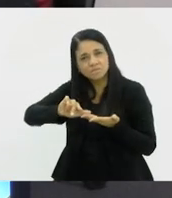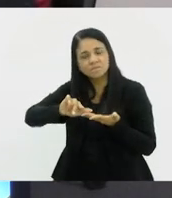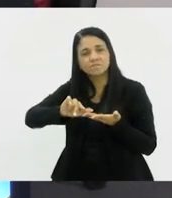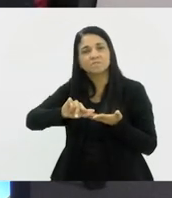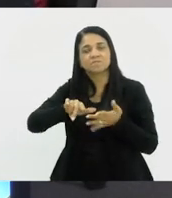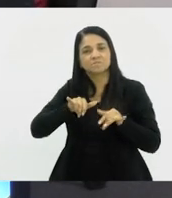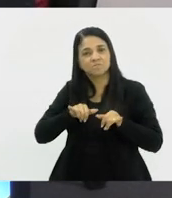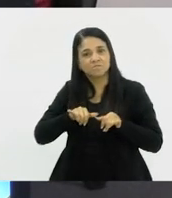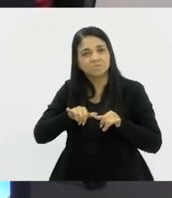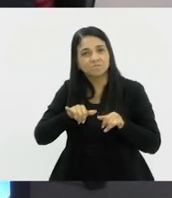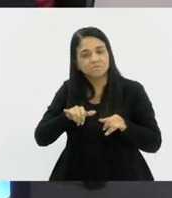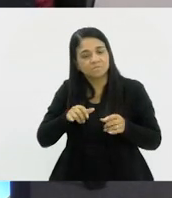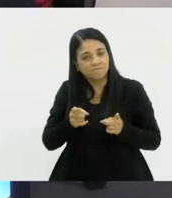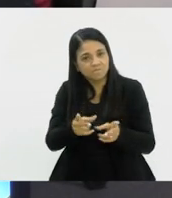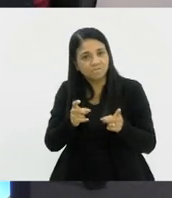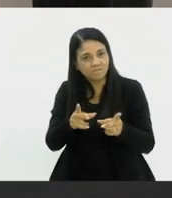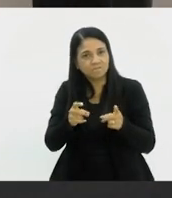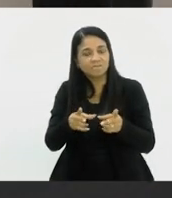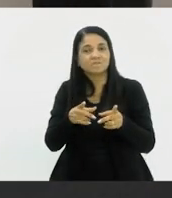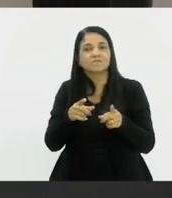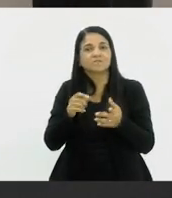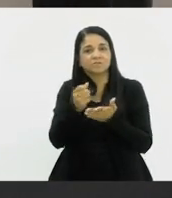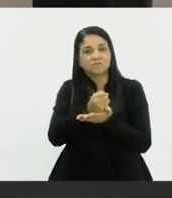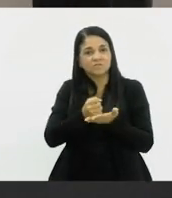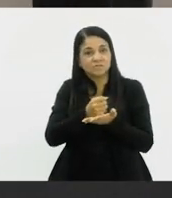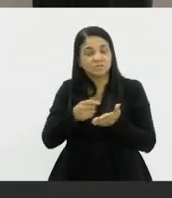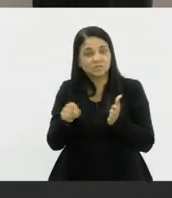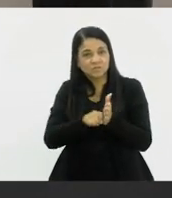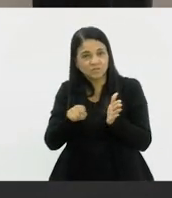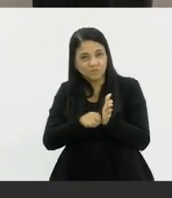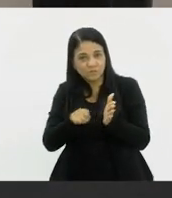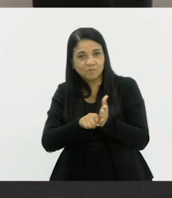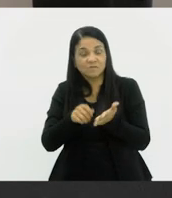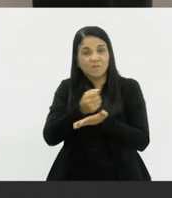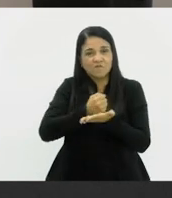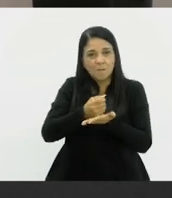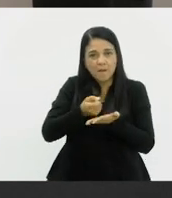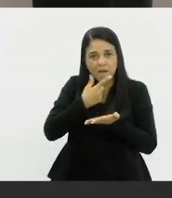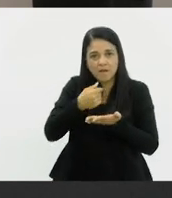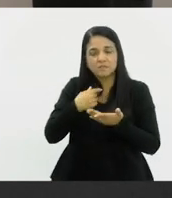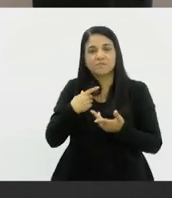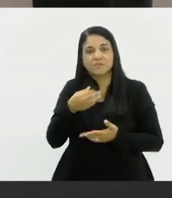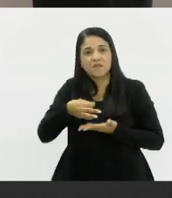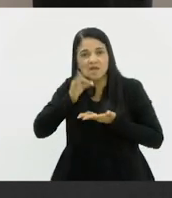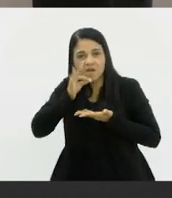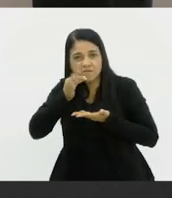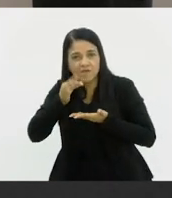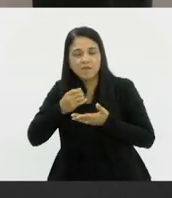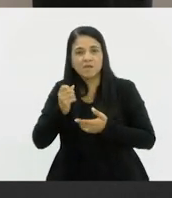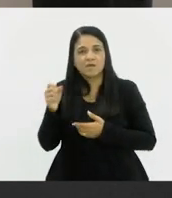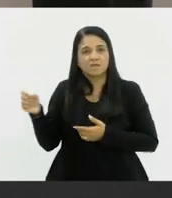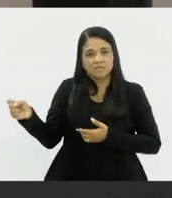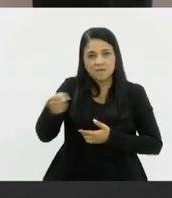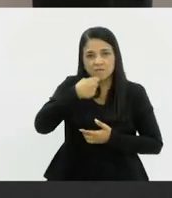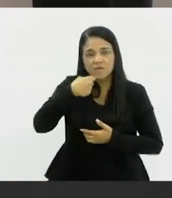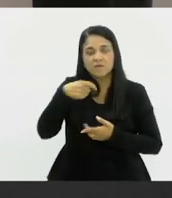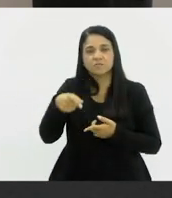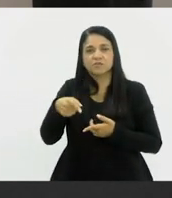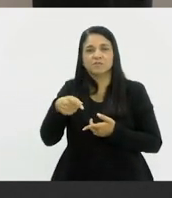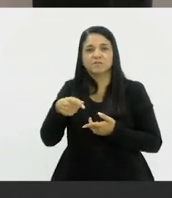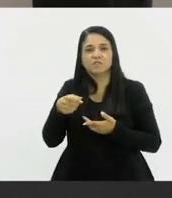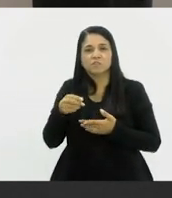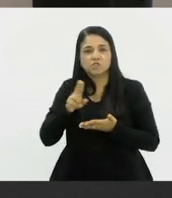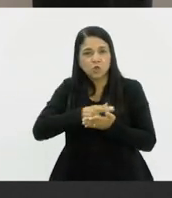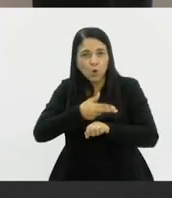drogas legais como chocolate como café como as farmácias as cervejas né e a gente não vê a Antártica